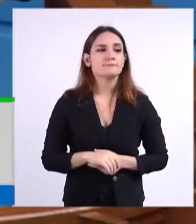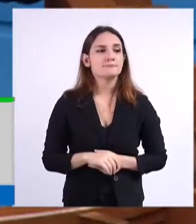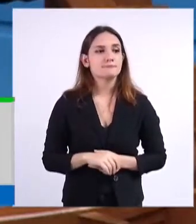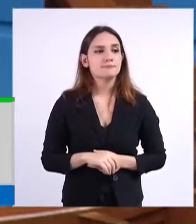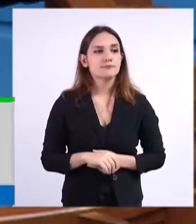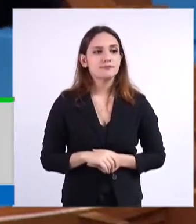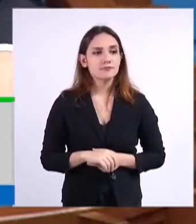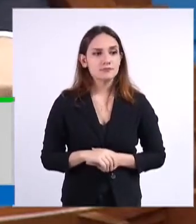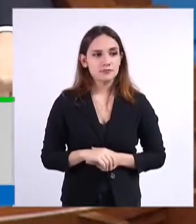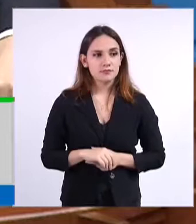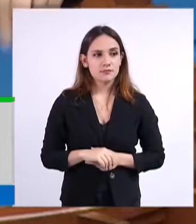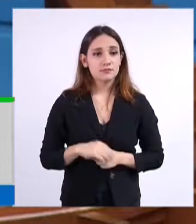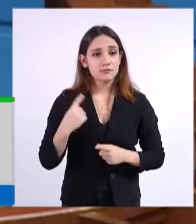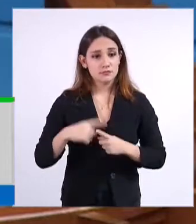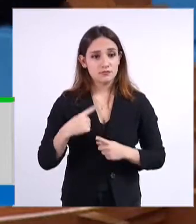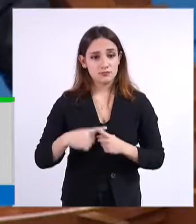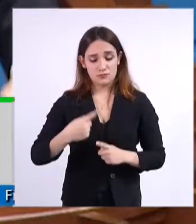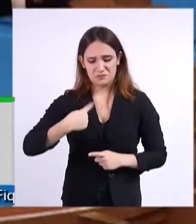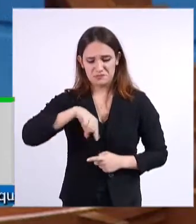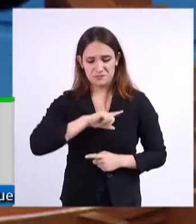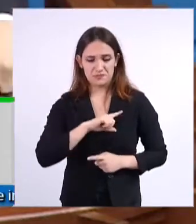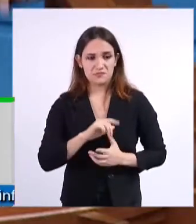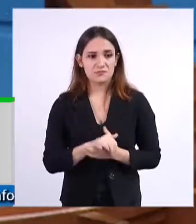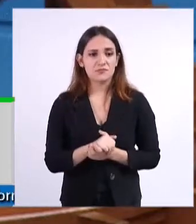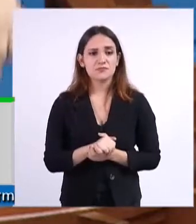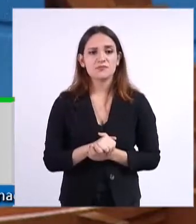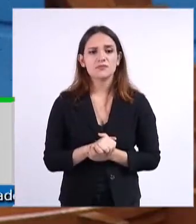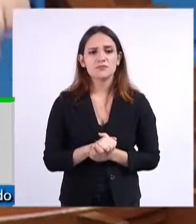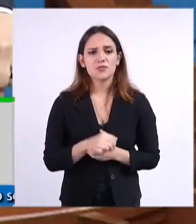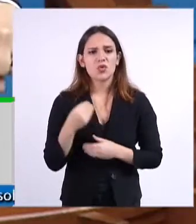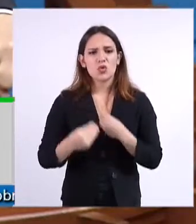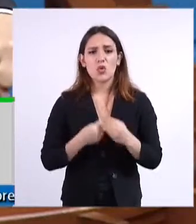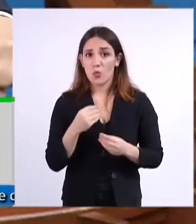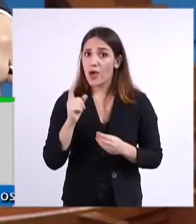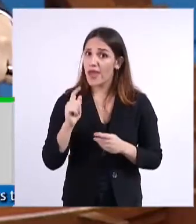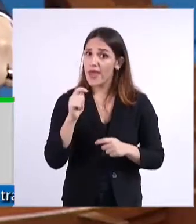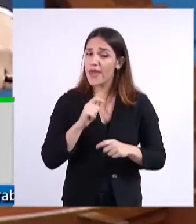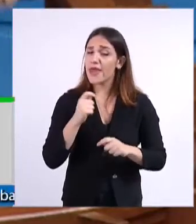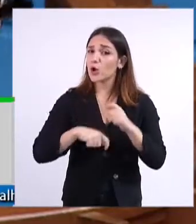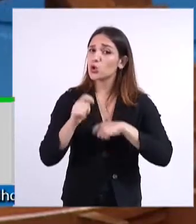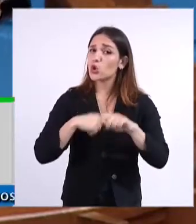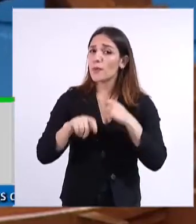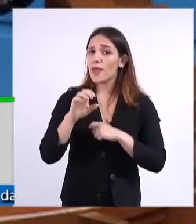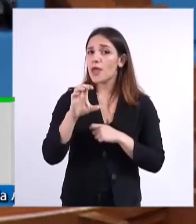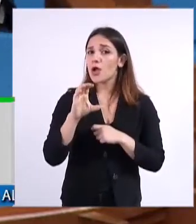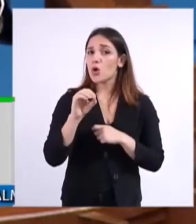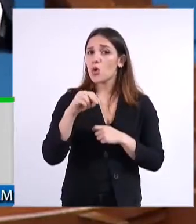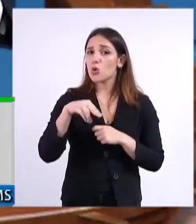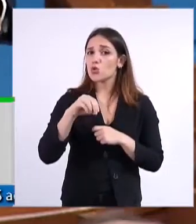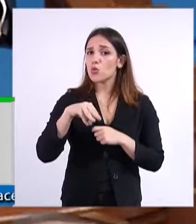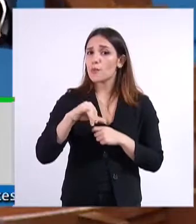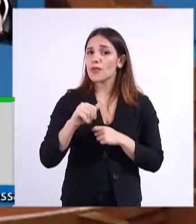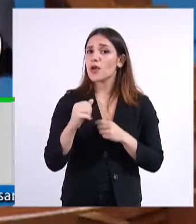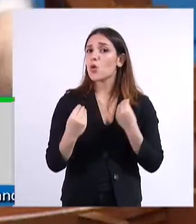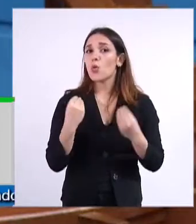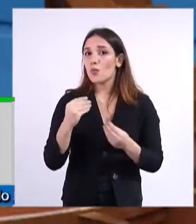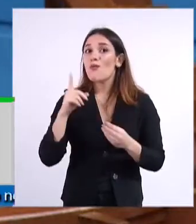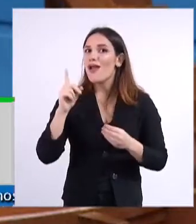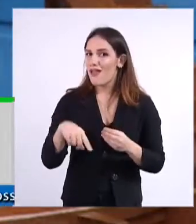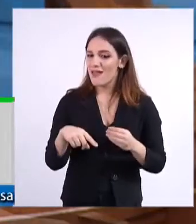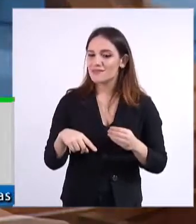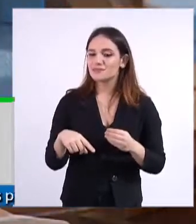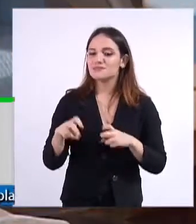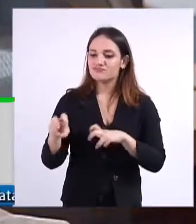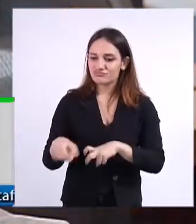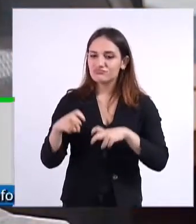aqui, que somos um estado que tem economia baseada no agronegócio, nós vamos sofrer com isso.